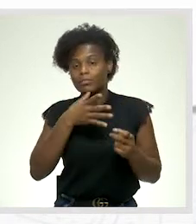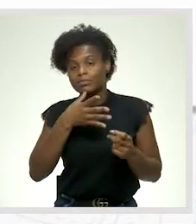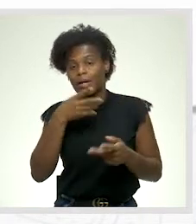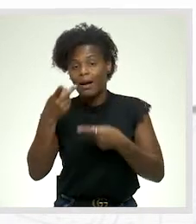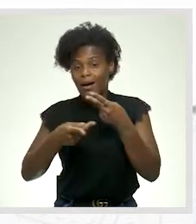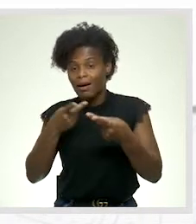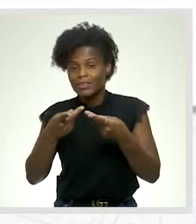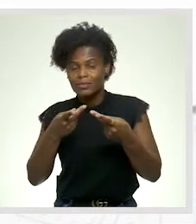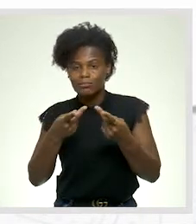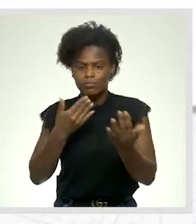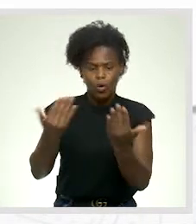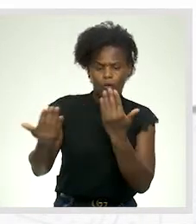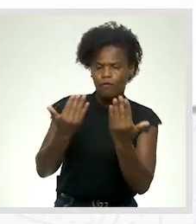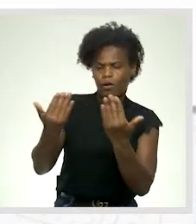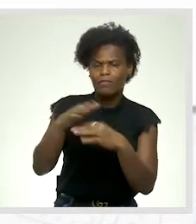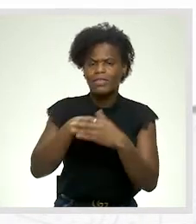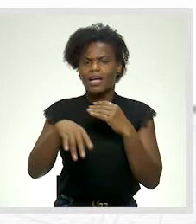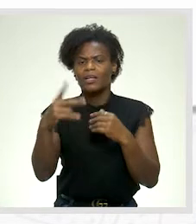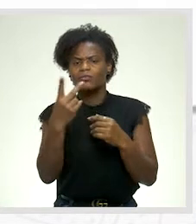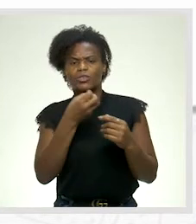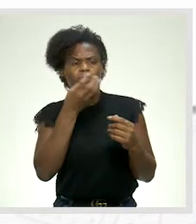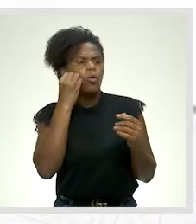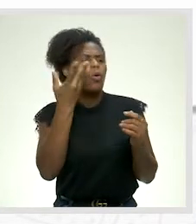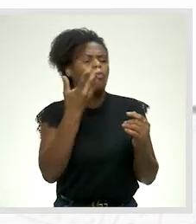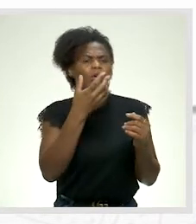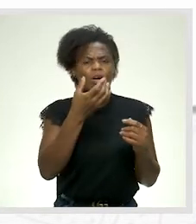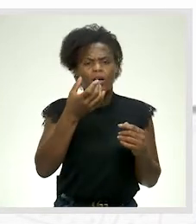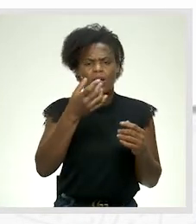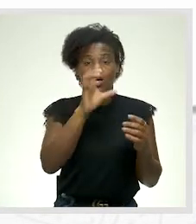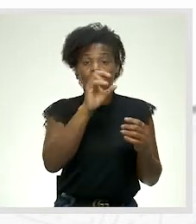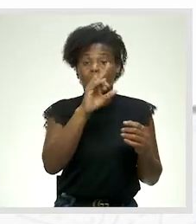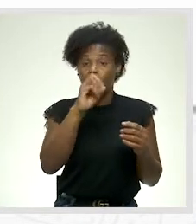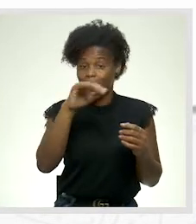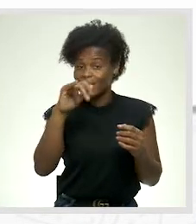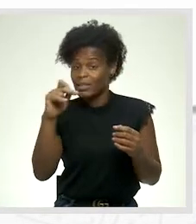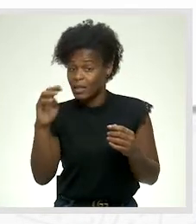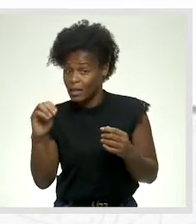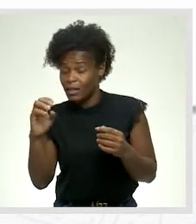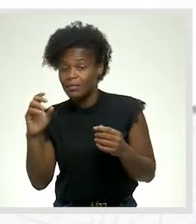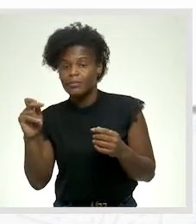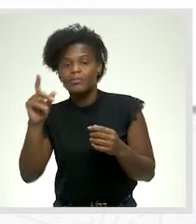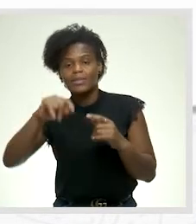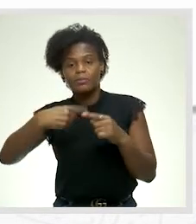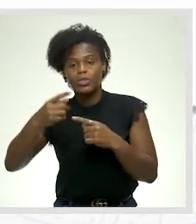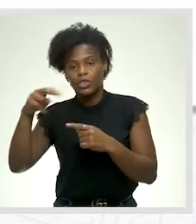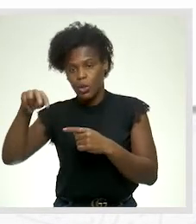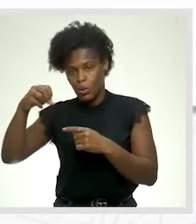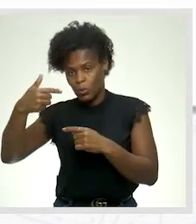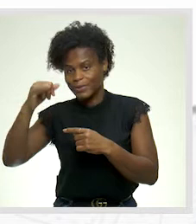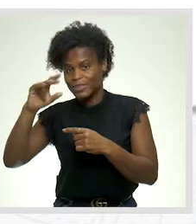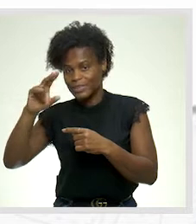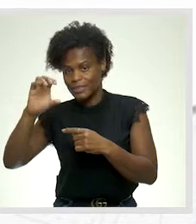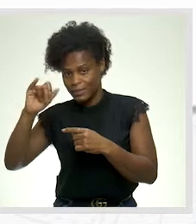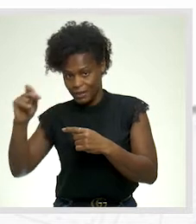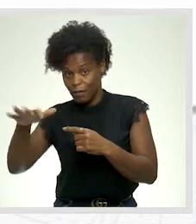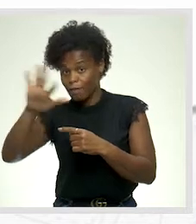análise confrontativa entre as características de uma crónica e a notícia enquanto géneros jornalísticos